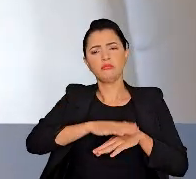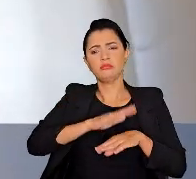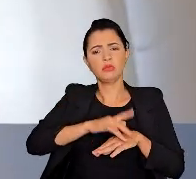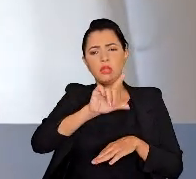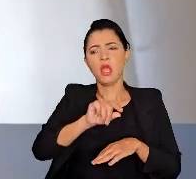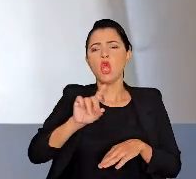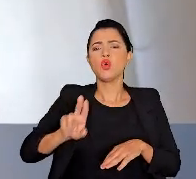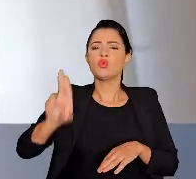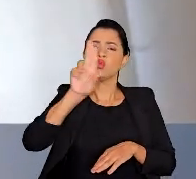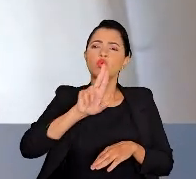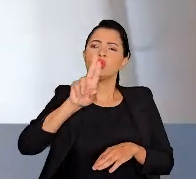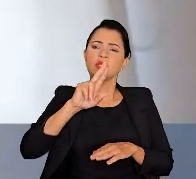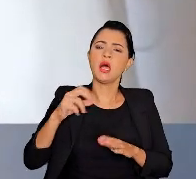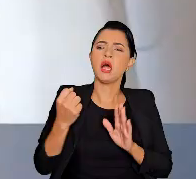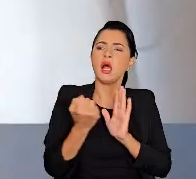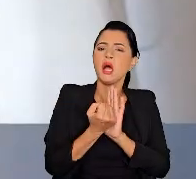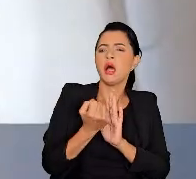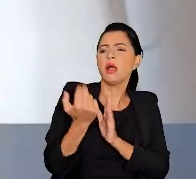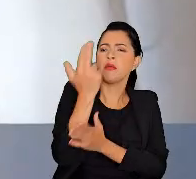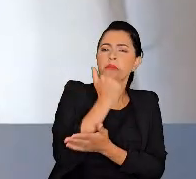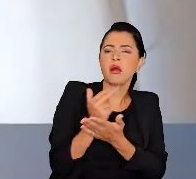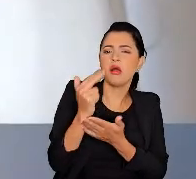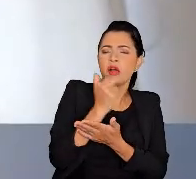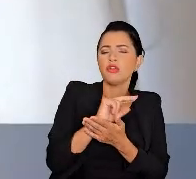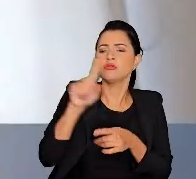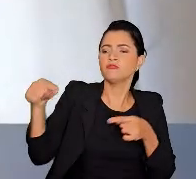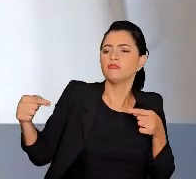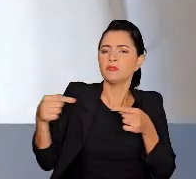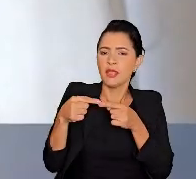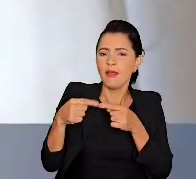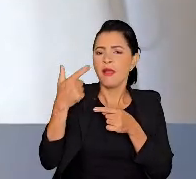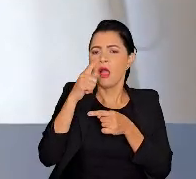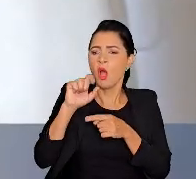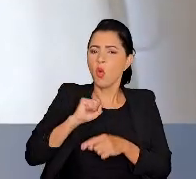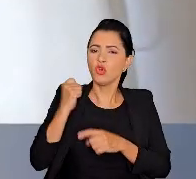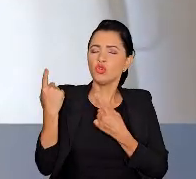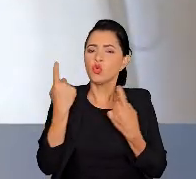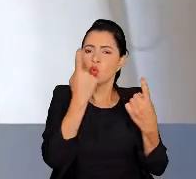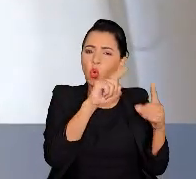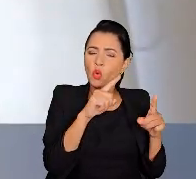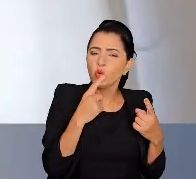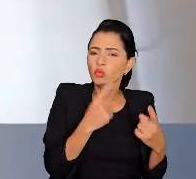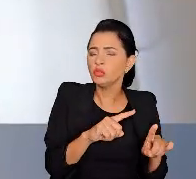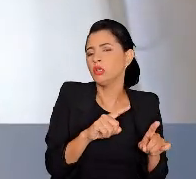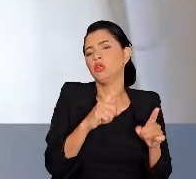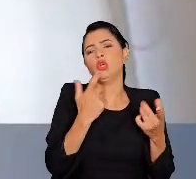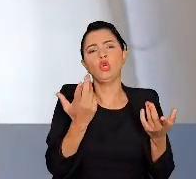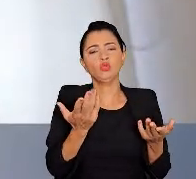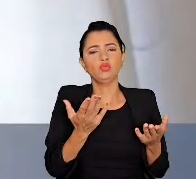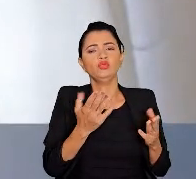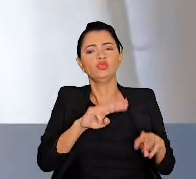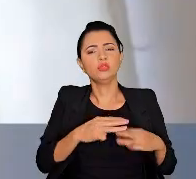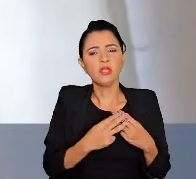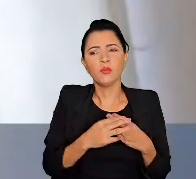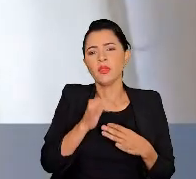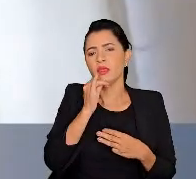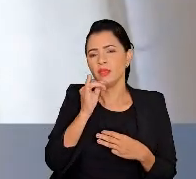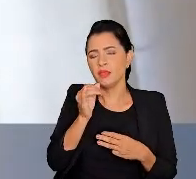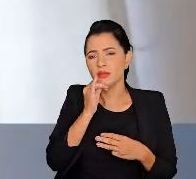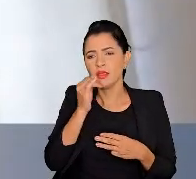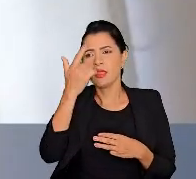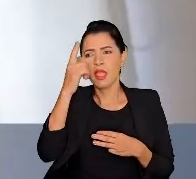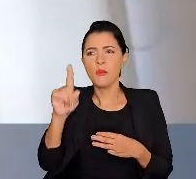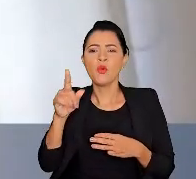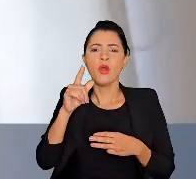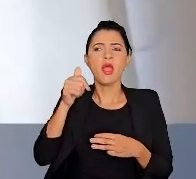e imagens associados ao antissemitismo clássico, por exemplo, imagens de judeus matando Jesus